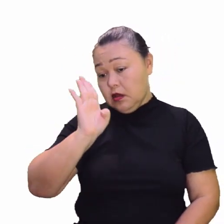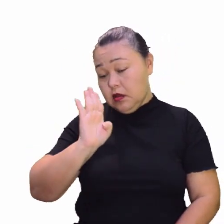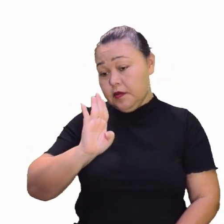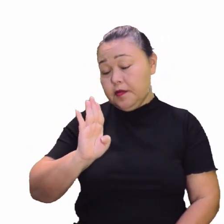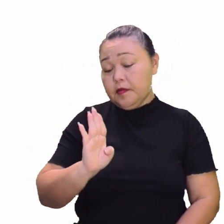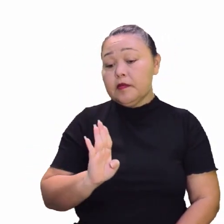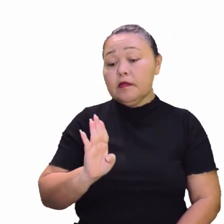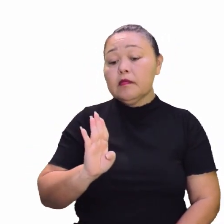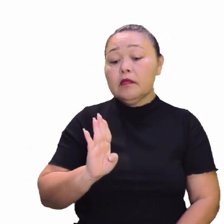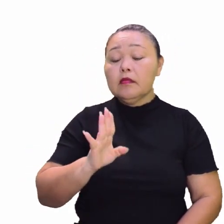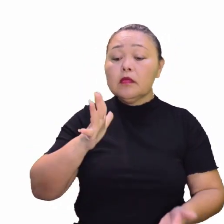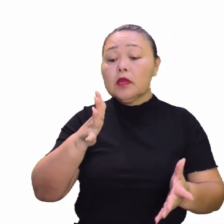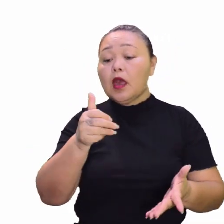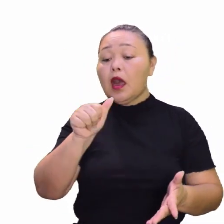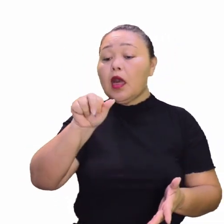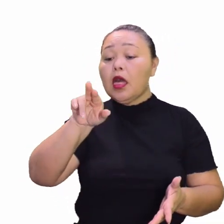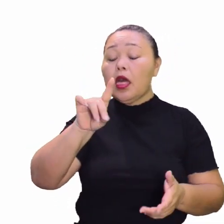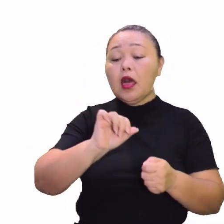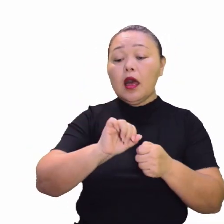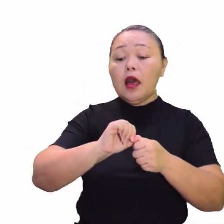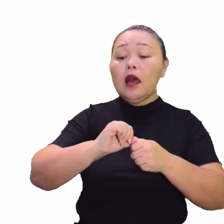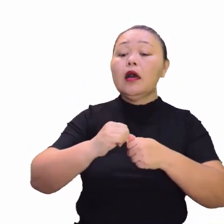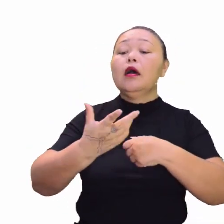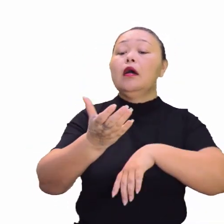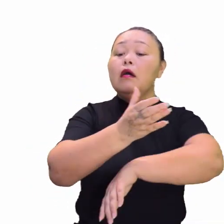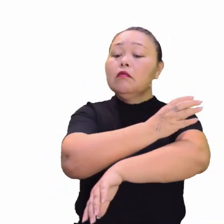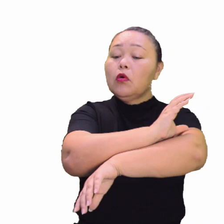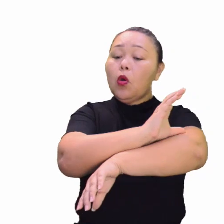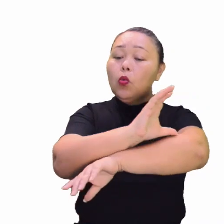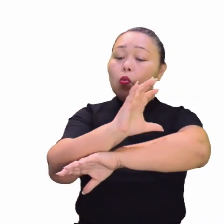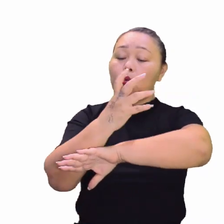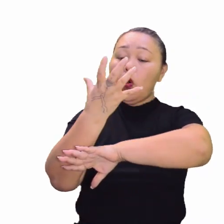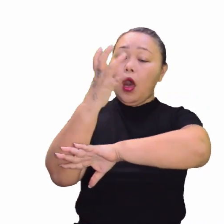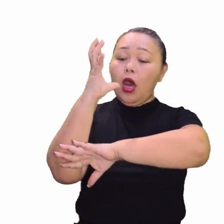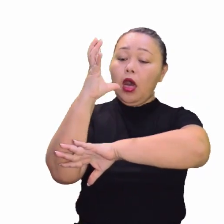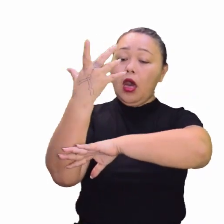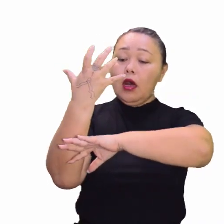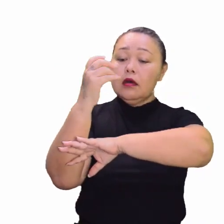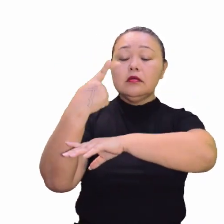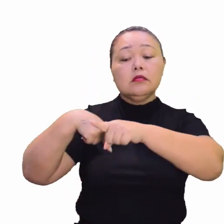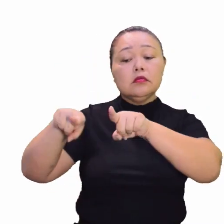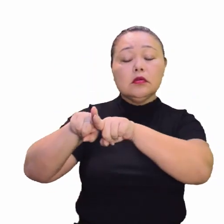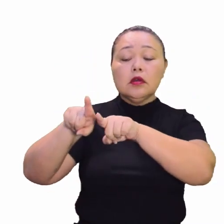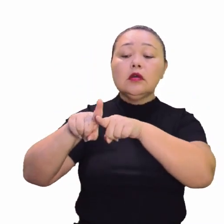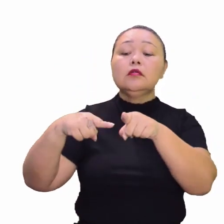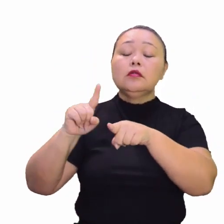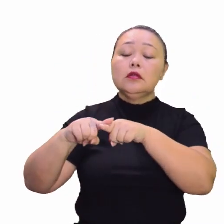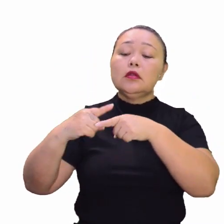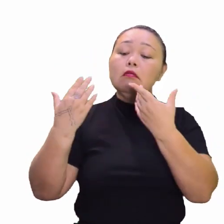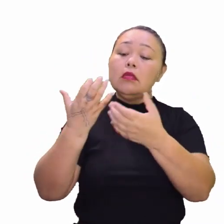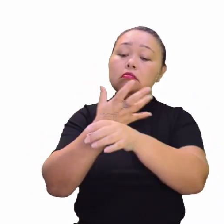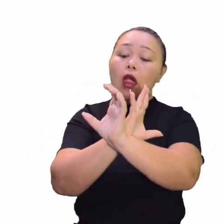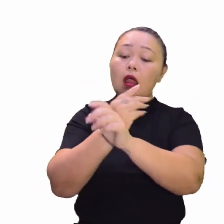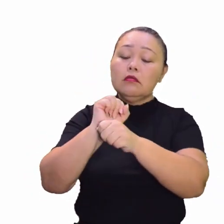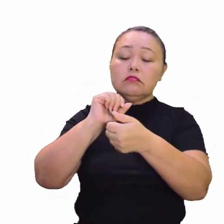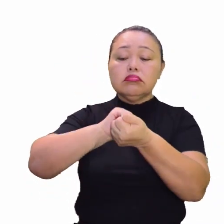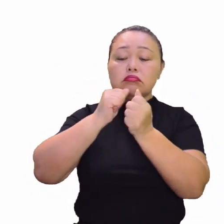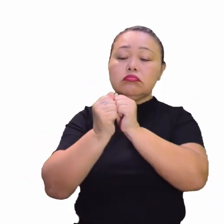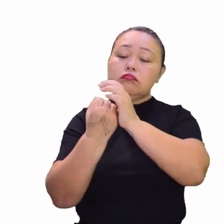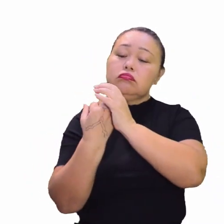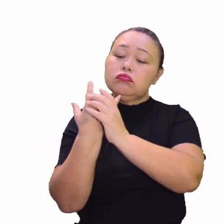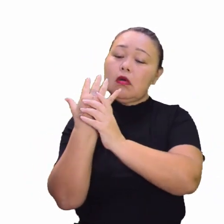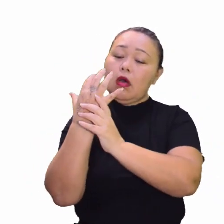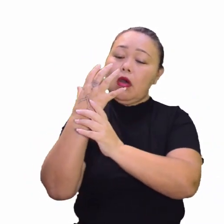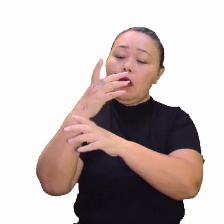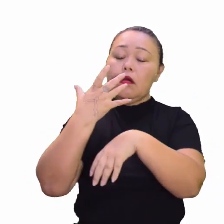mais semiárida, a caatinga, Isso. os cactos, né? Isso. E do deserto também os cactos que se adaptam a esse